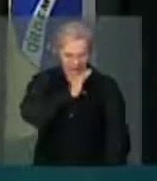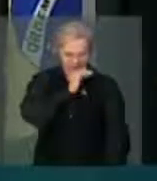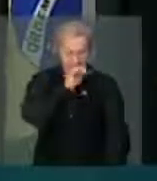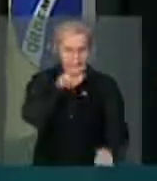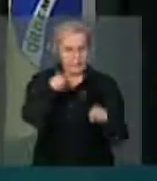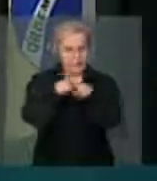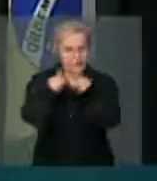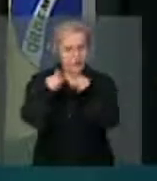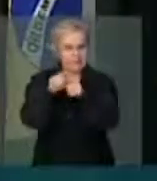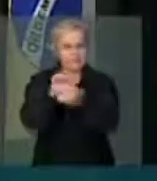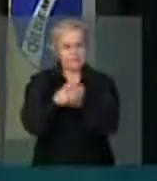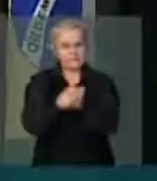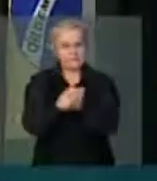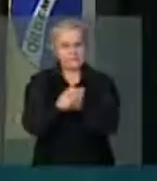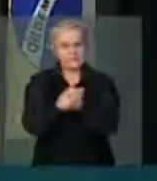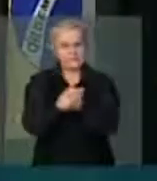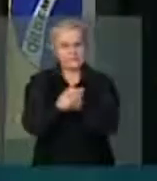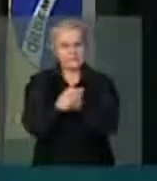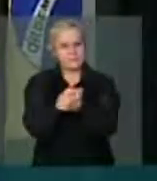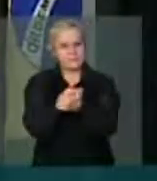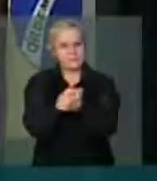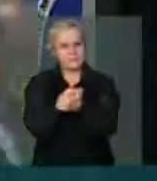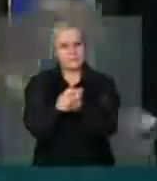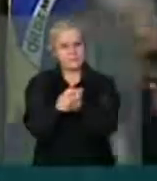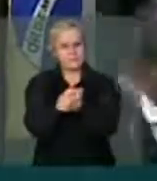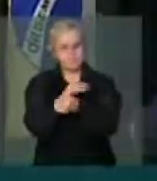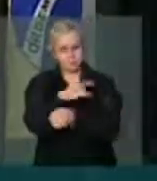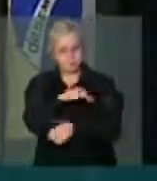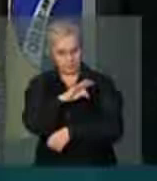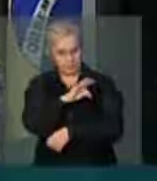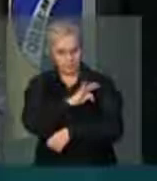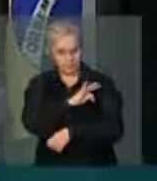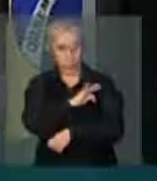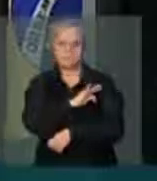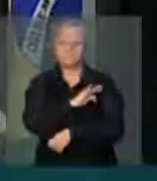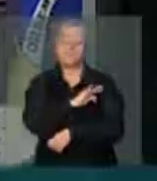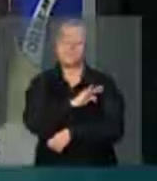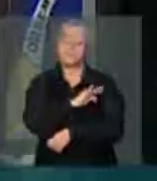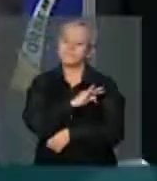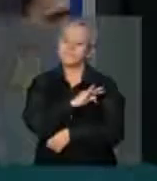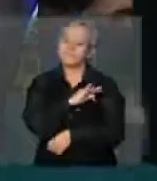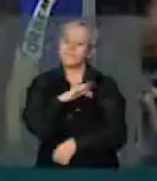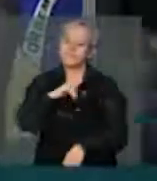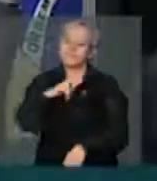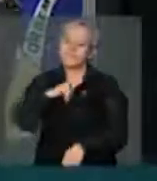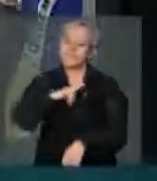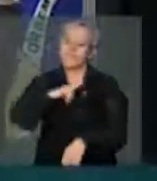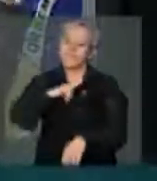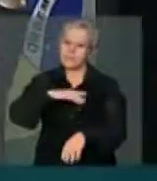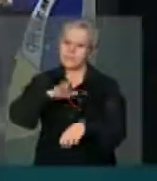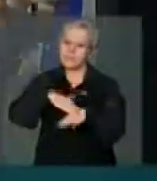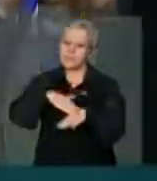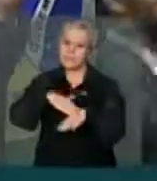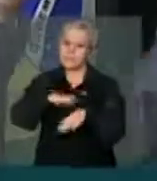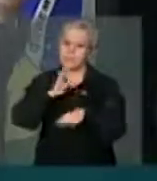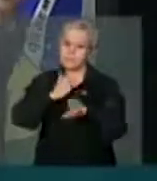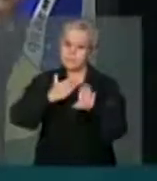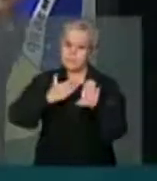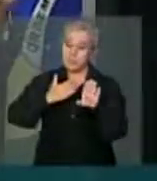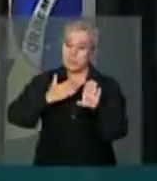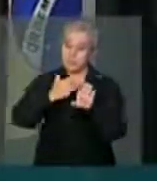Mais ainda, o PT tem sim mais aprovação nos mais